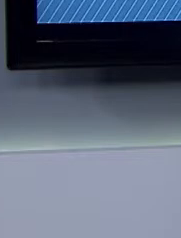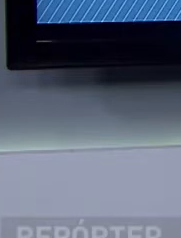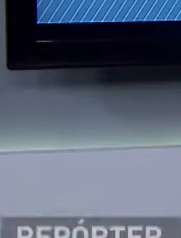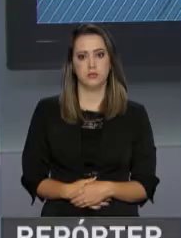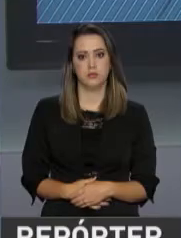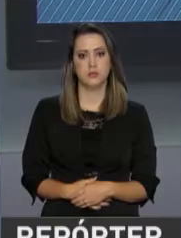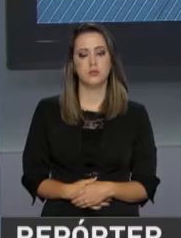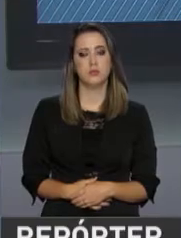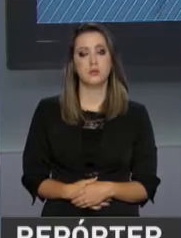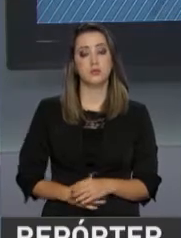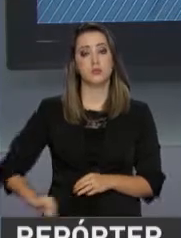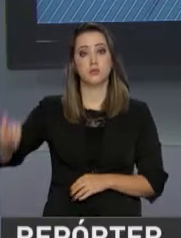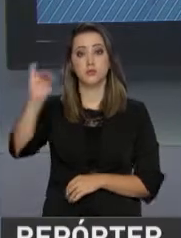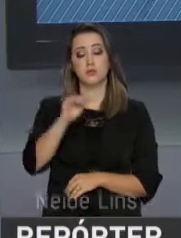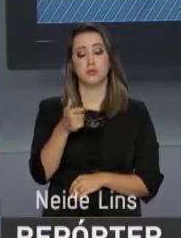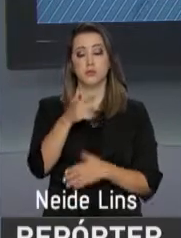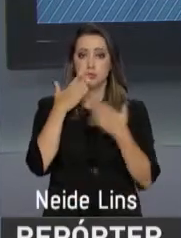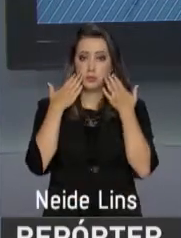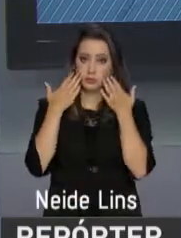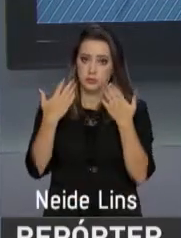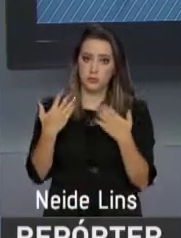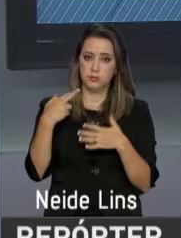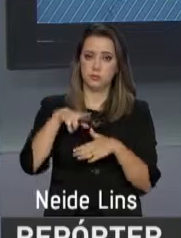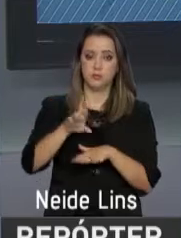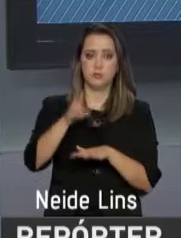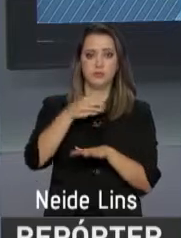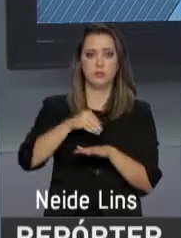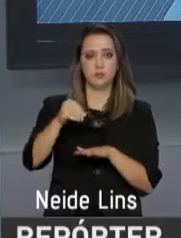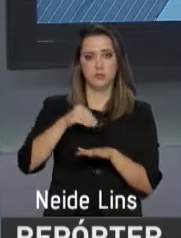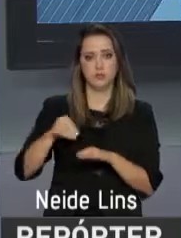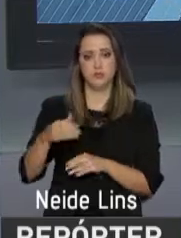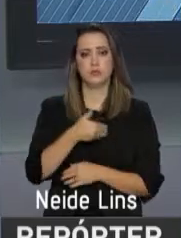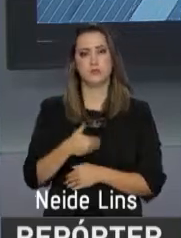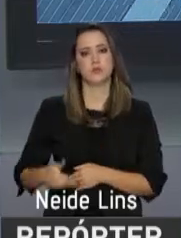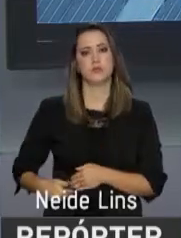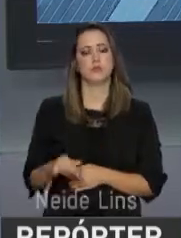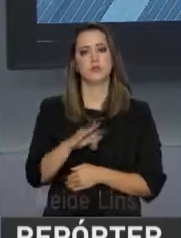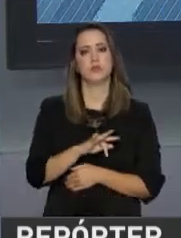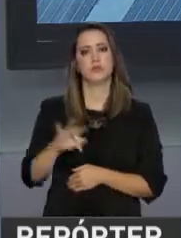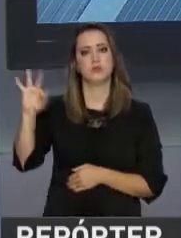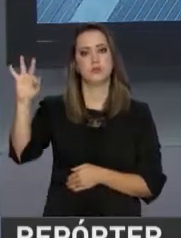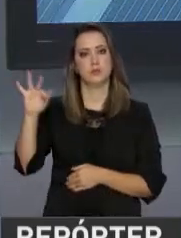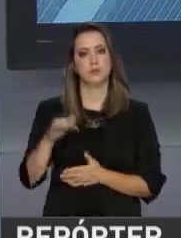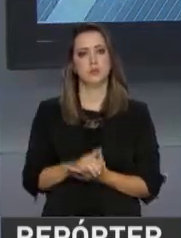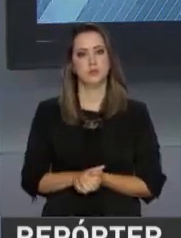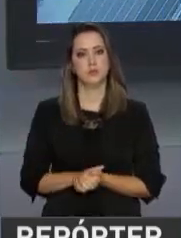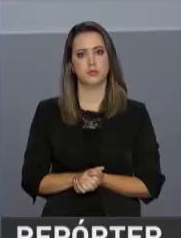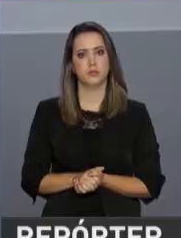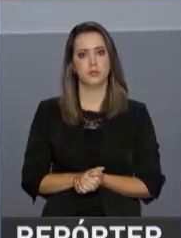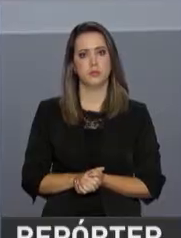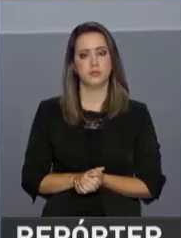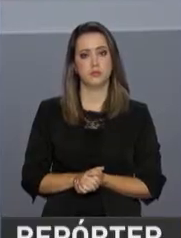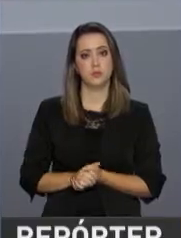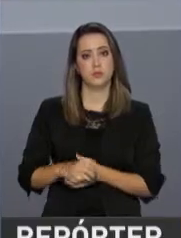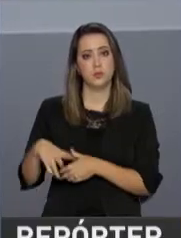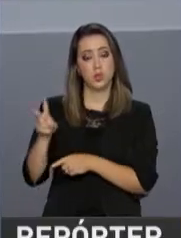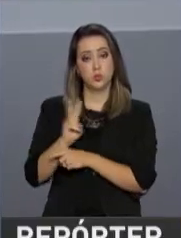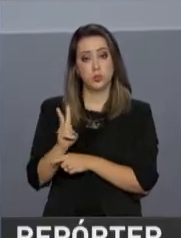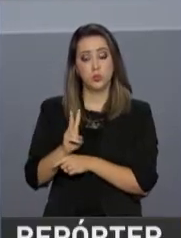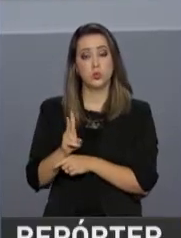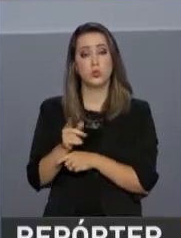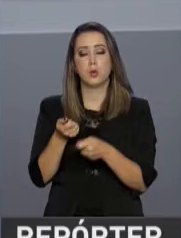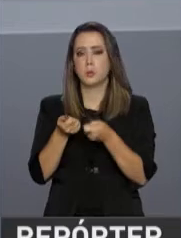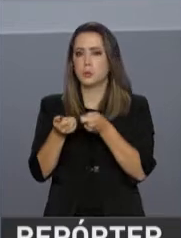olá estamos de volta com mais uma edição do repórter nbr e as notícias do governo federal auditoria feita